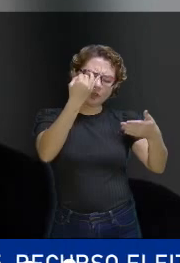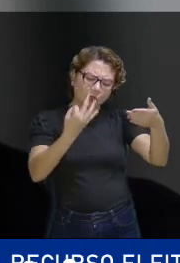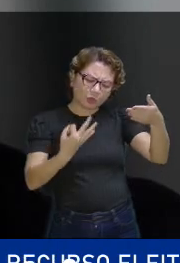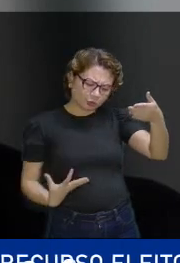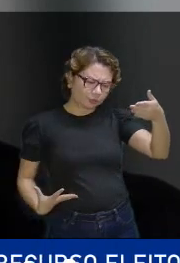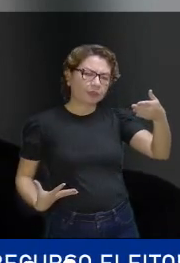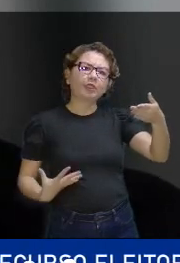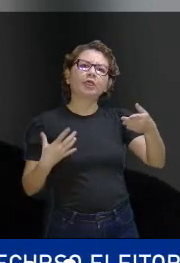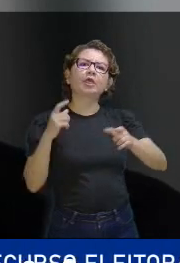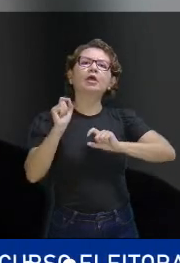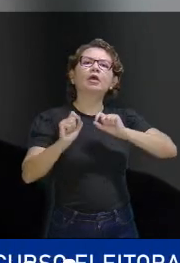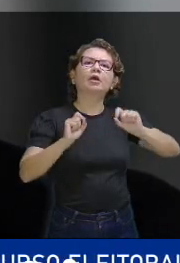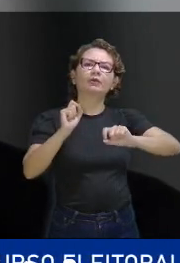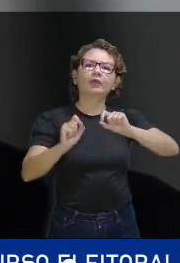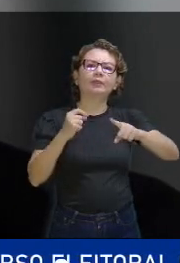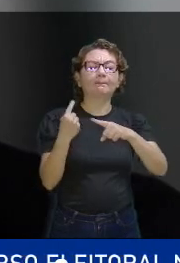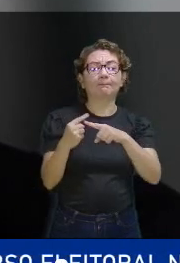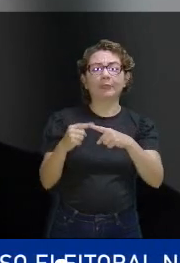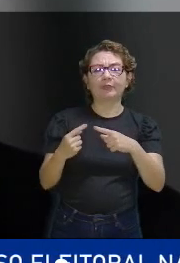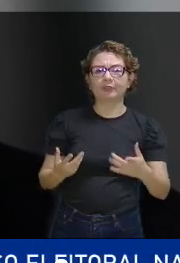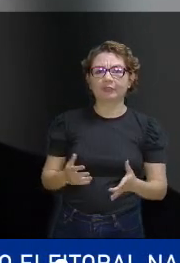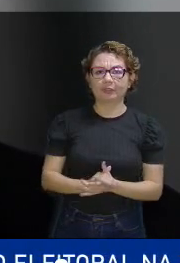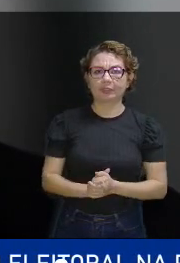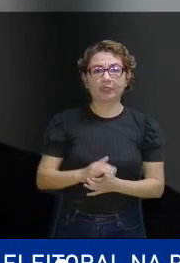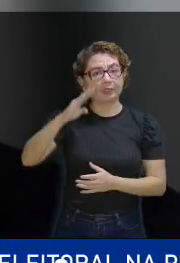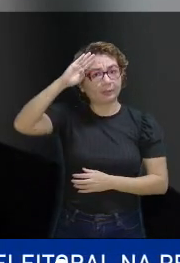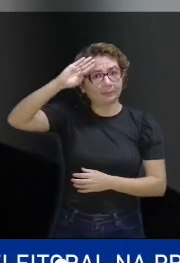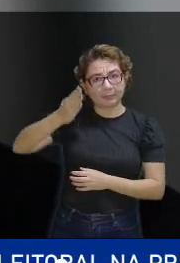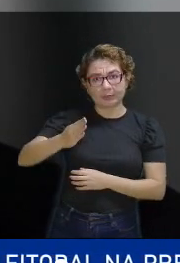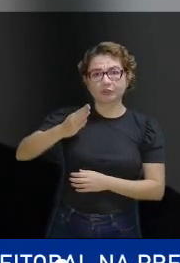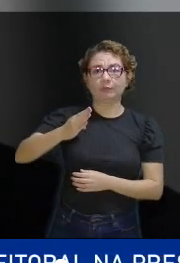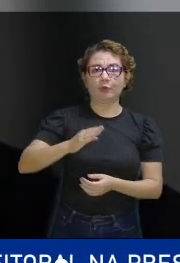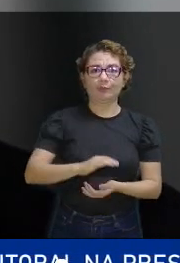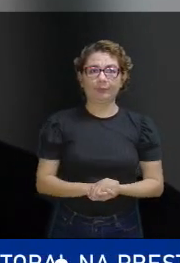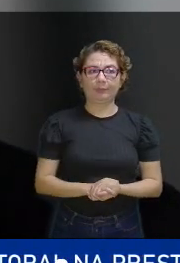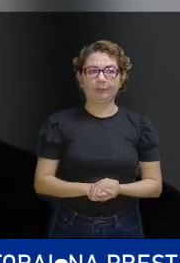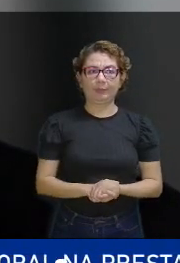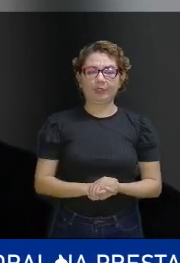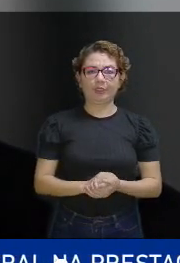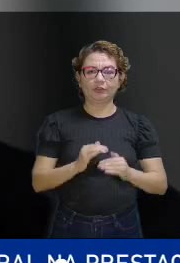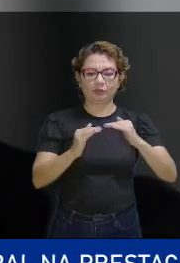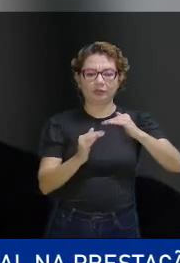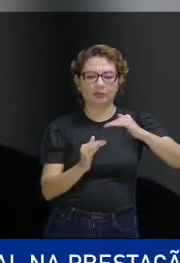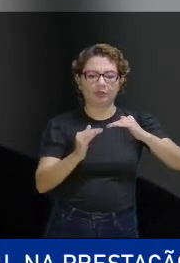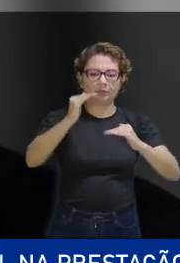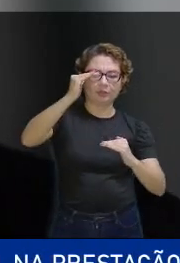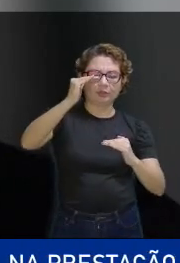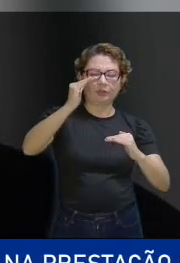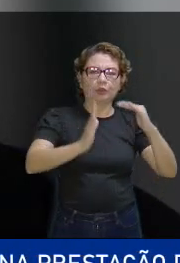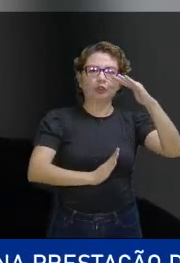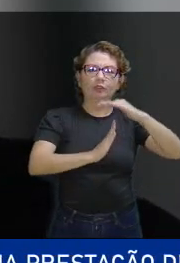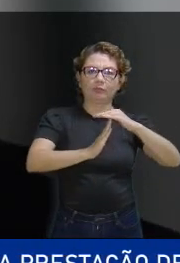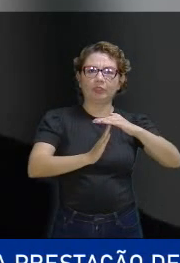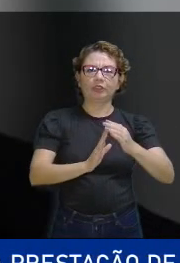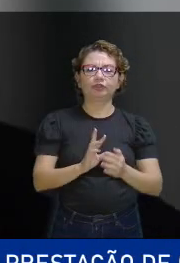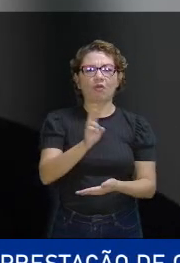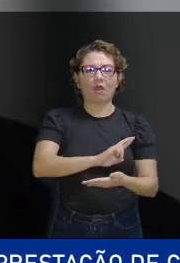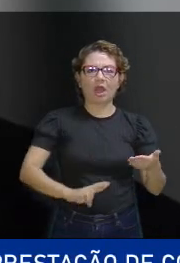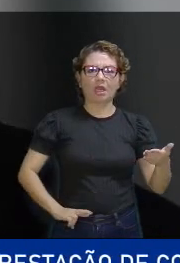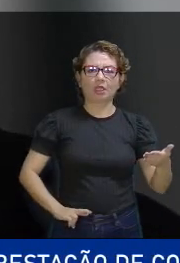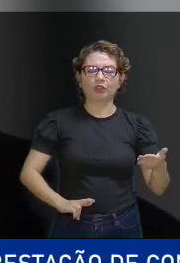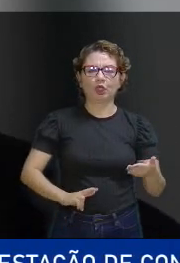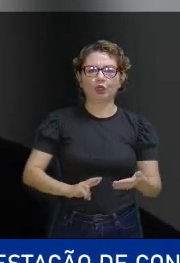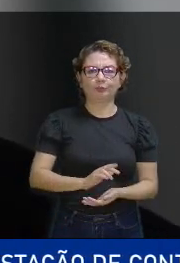como irregulares, sobretudo em relação ao montante que considerou como ultrapassando o limite de gastos. É o relatório,